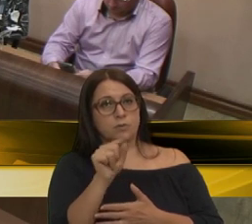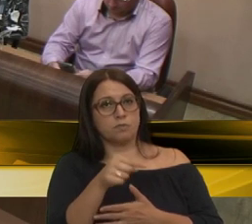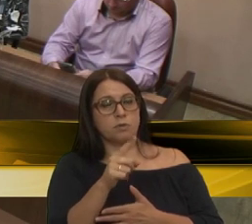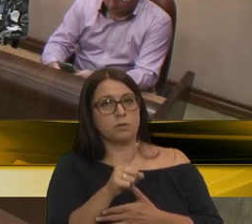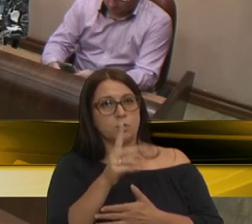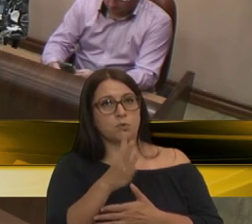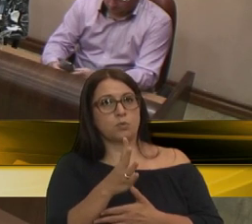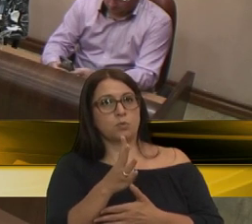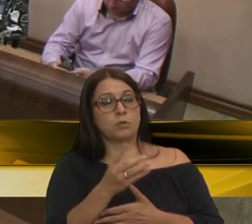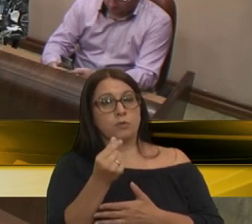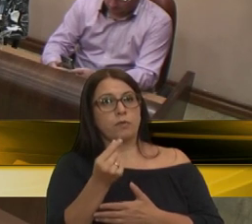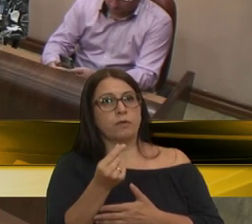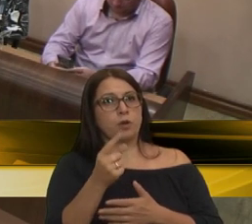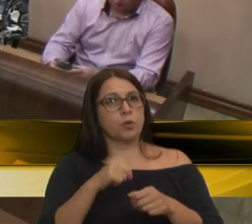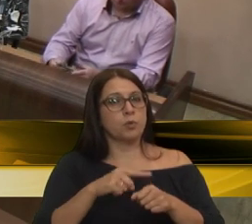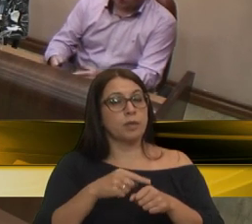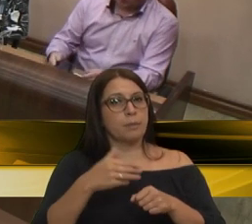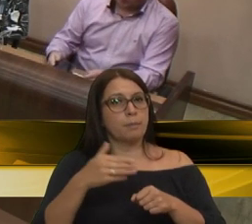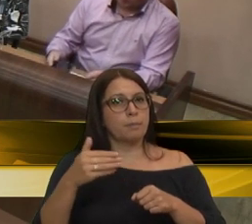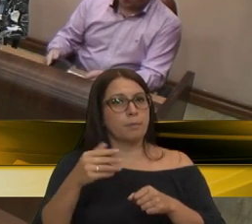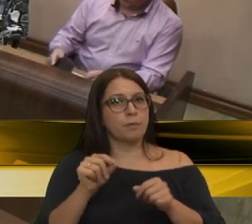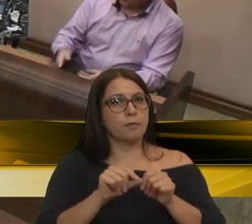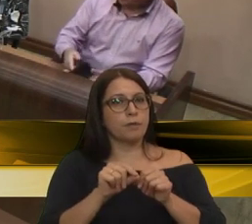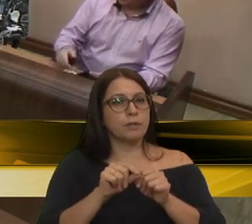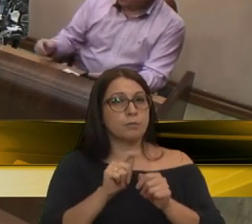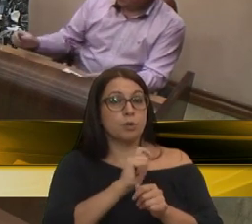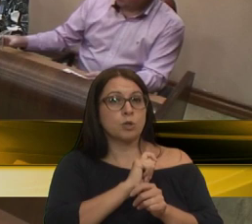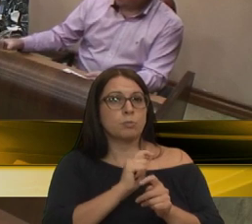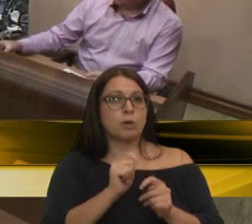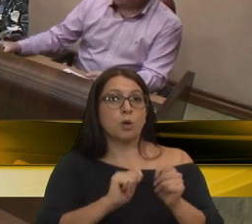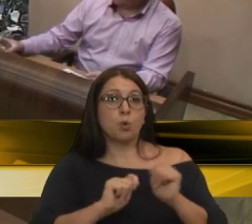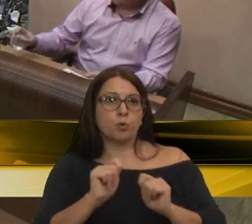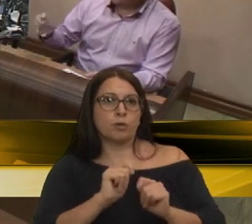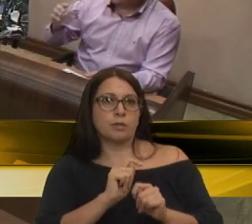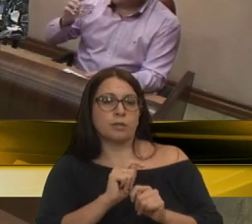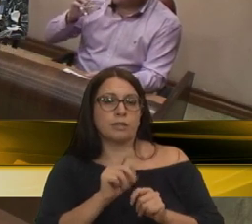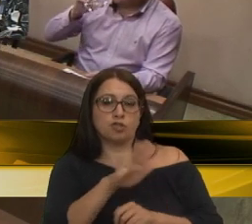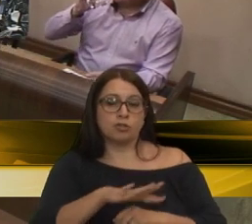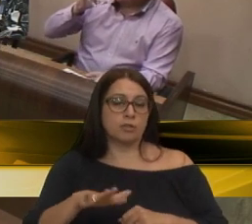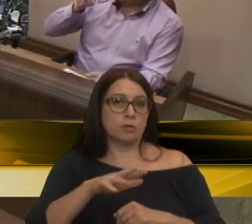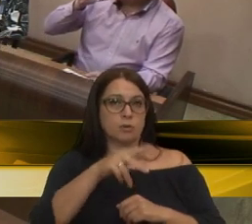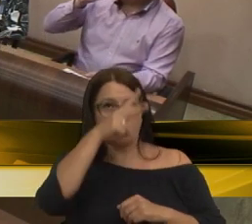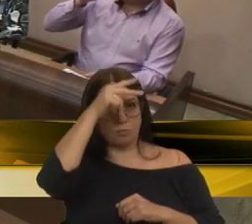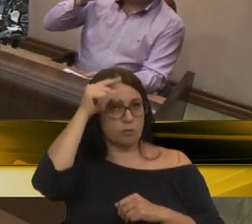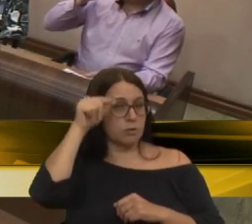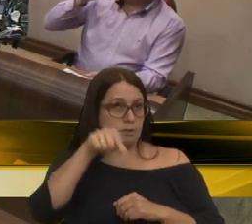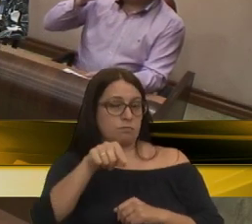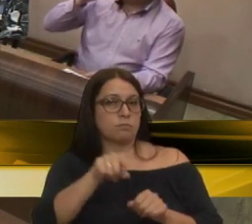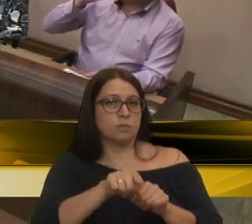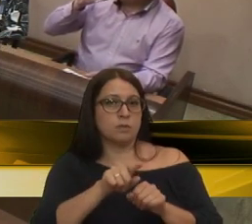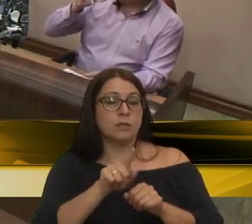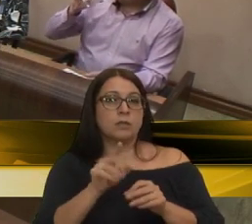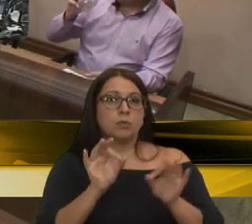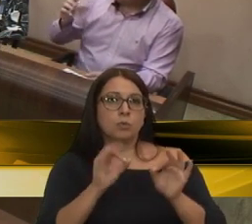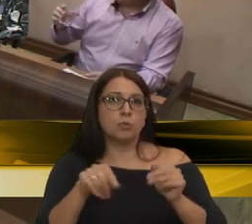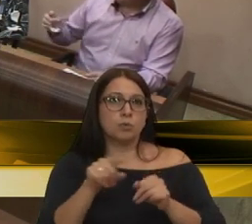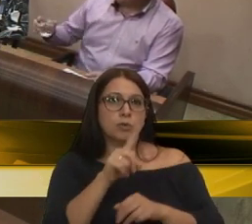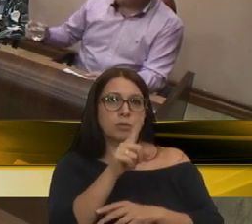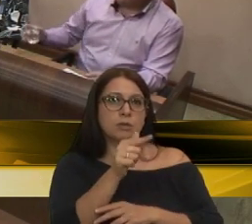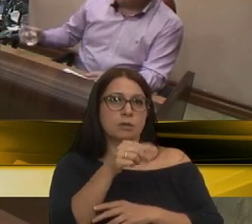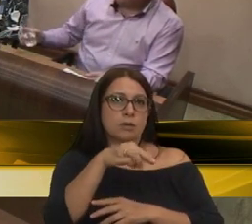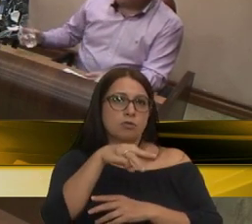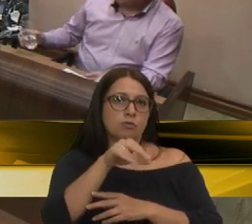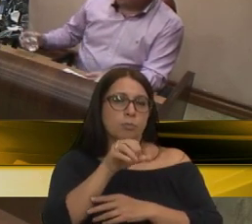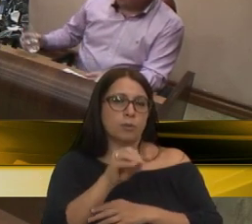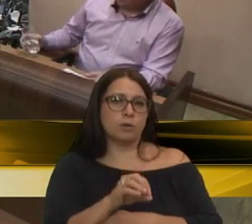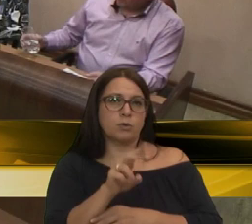310.510.076,14, segundo os valores da época apurados pela Controladoria Geral do município. Do acórdão do julgamento ocorrido em 17 de maio de